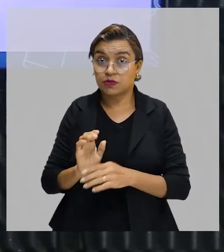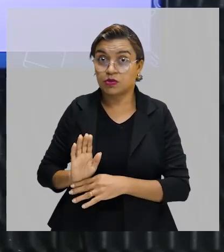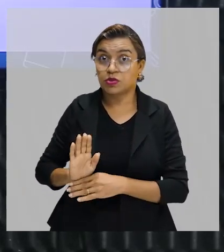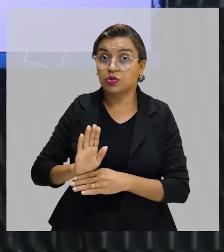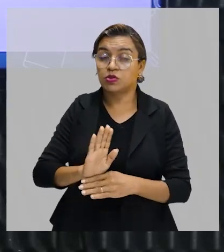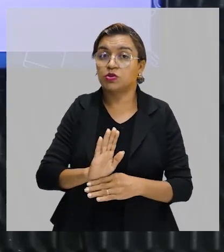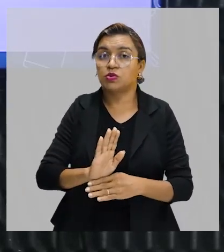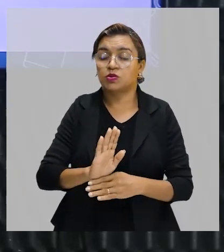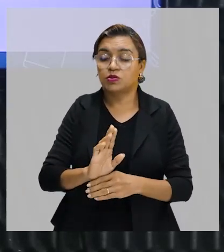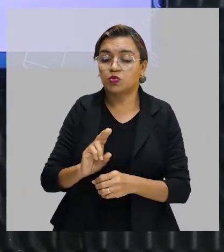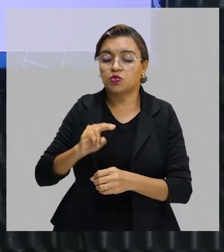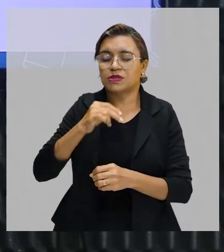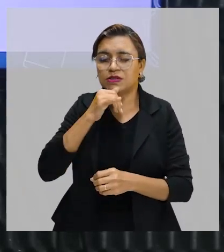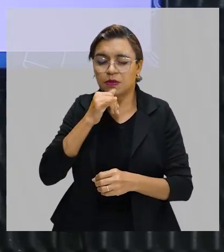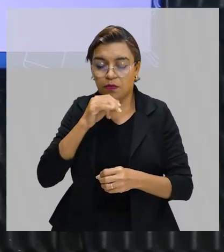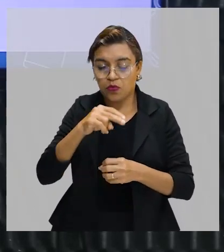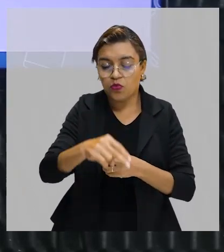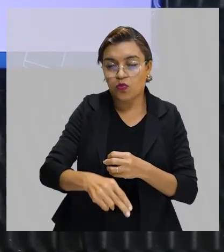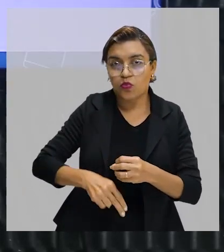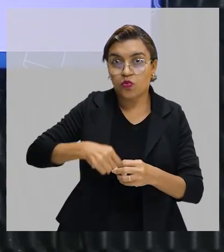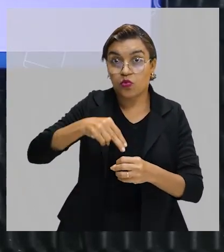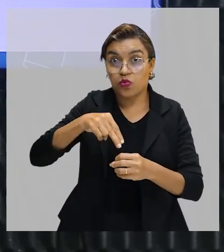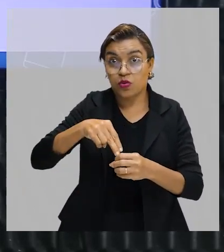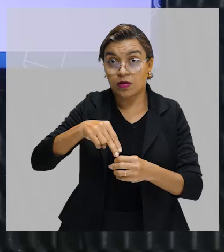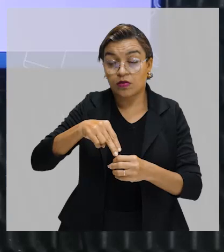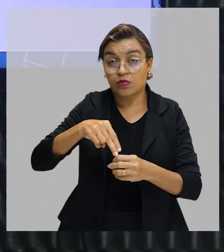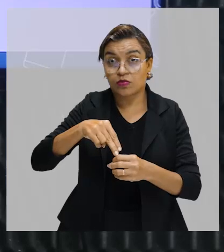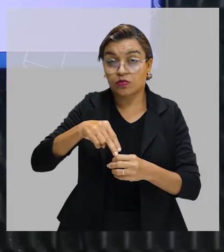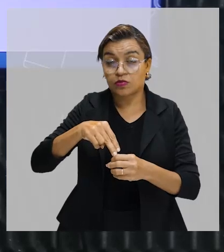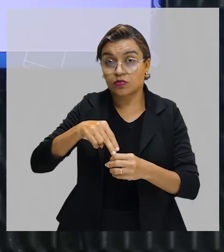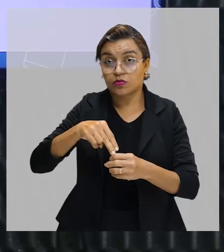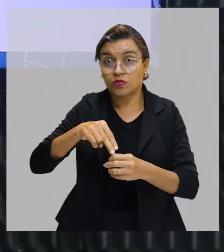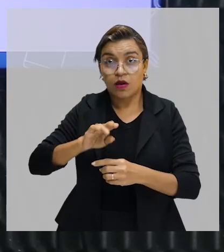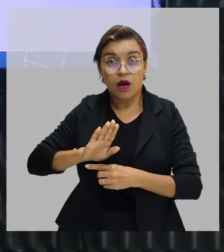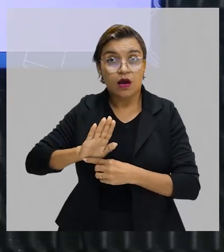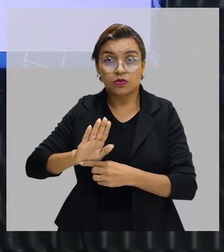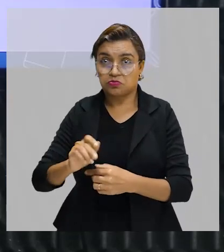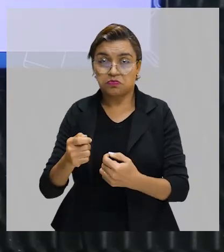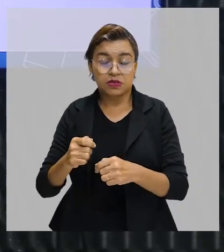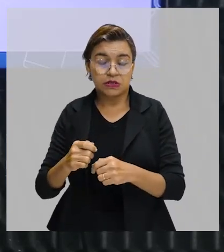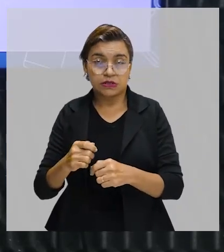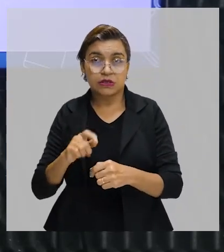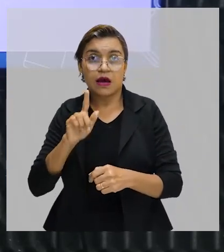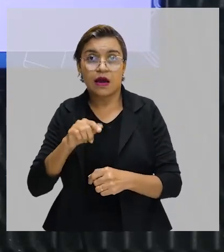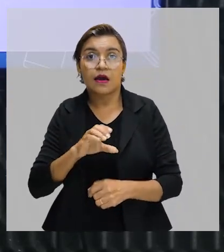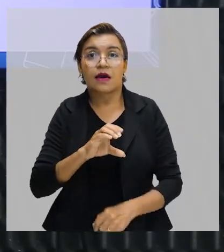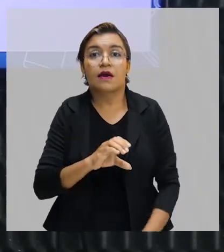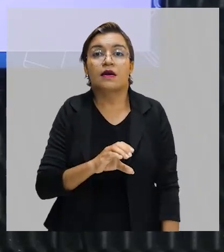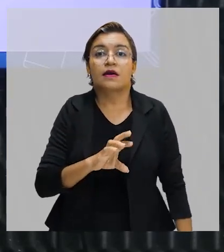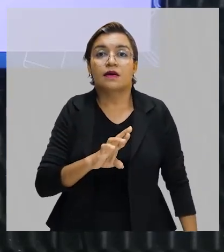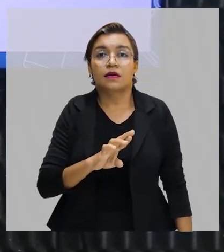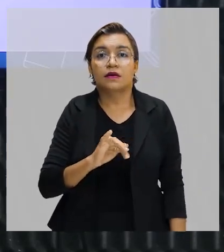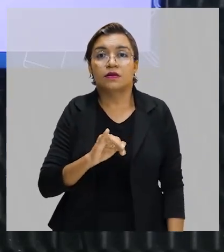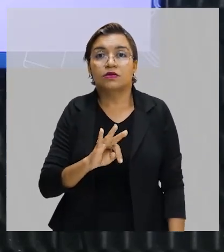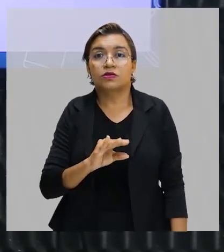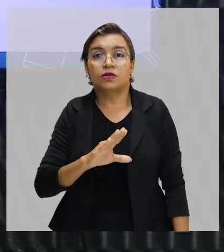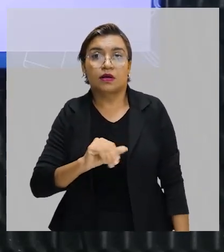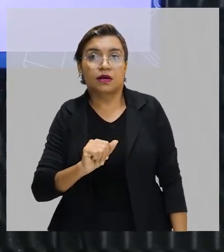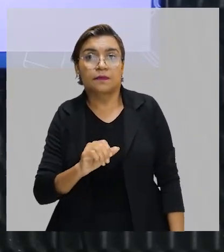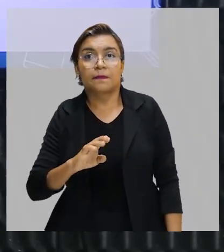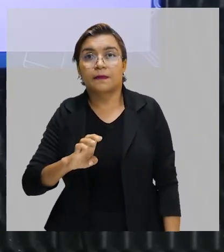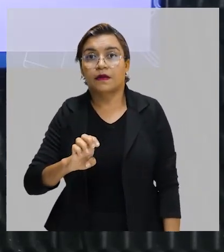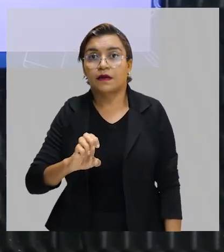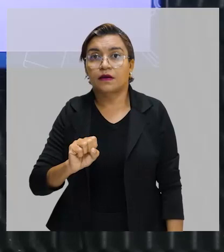contribuição de um nêutron estimulado, é chamado de crítica estimulada. Tá ok? Sendo, portanto,